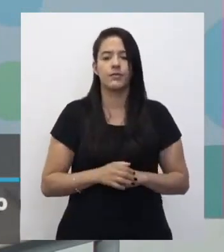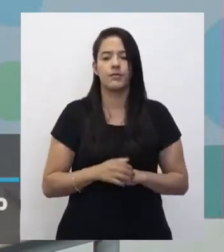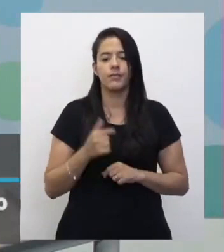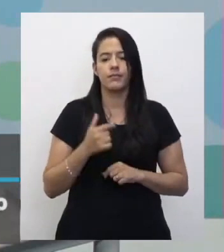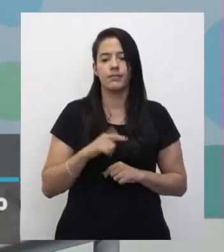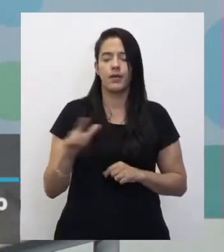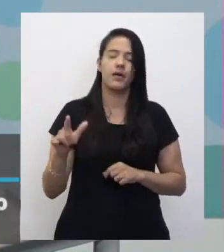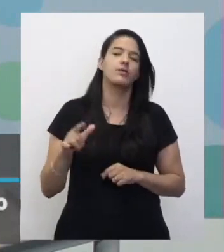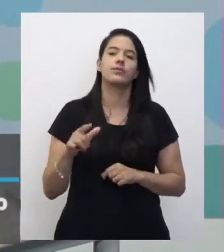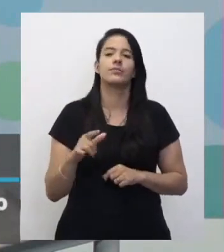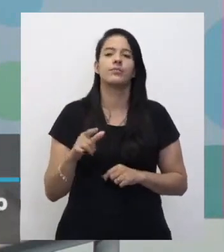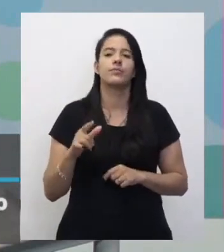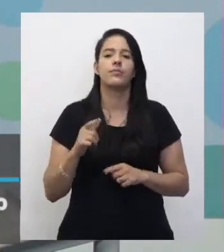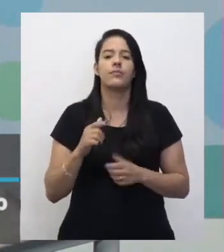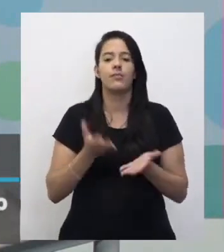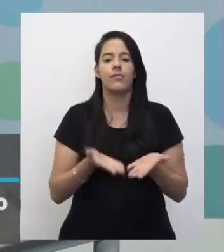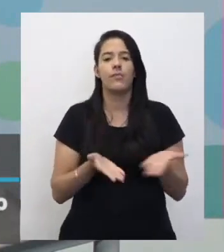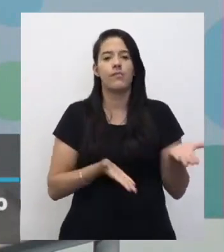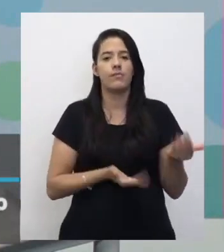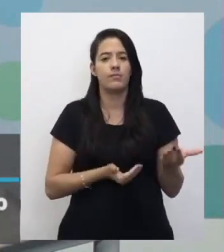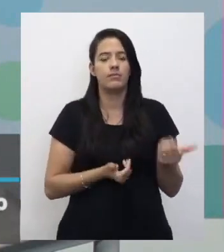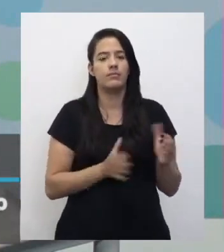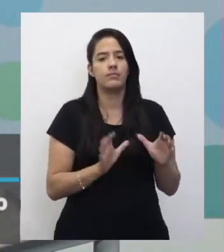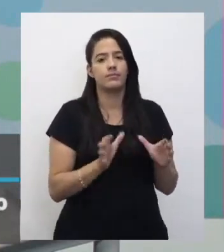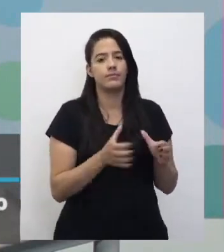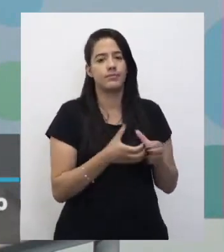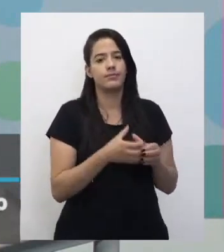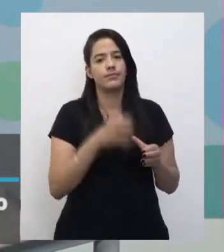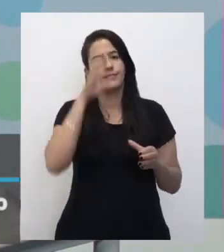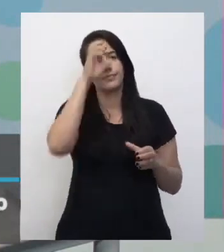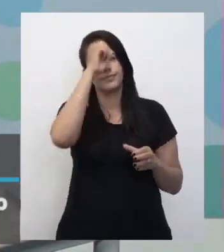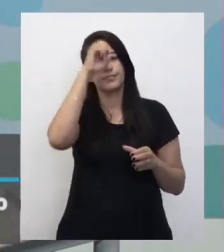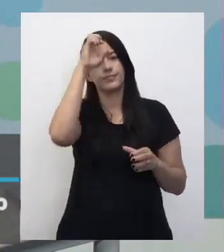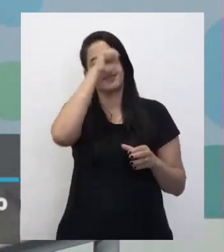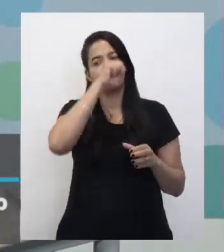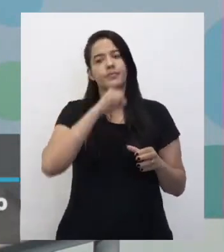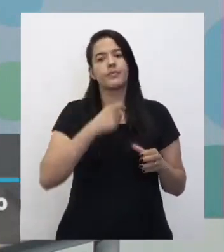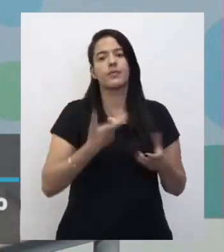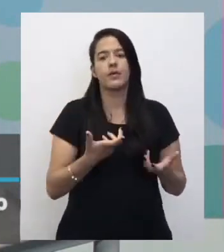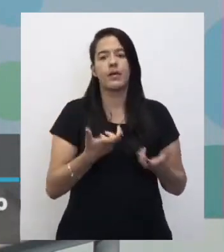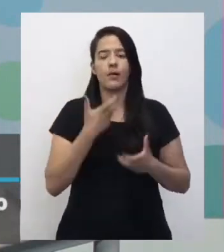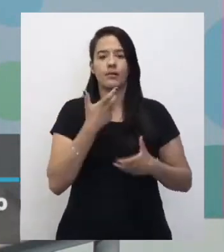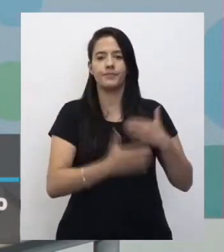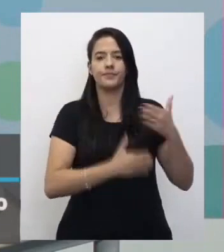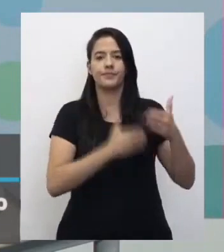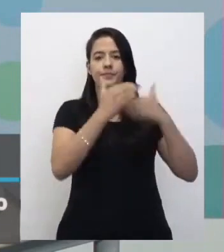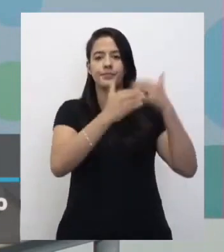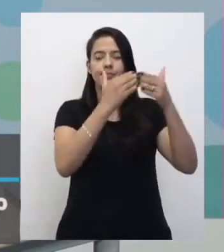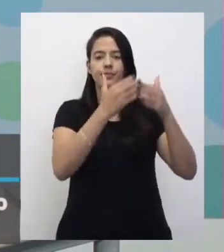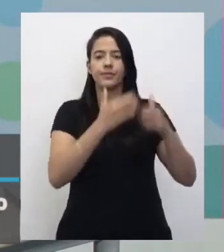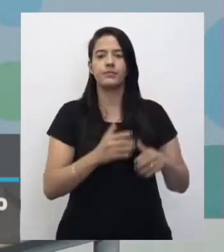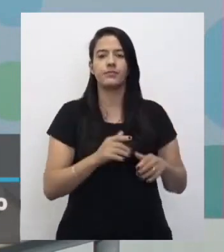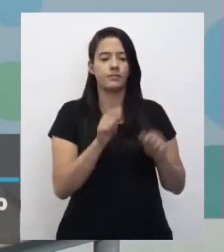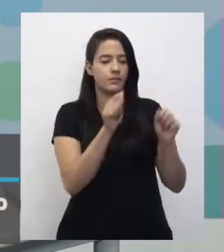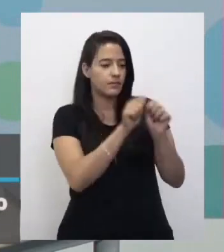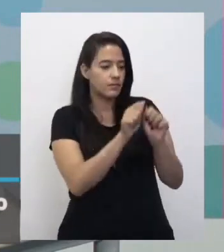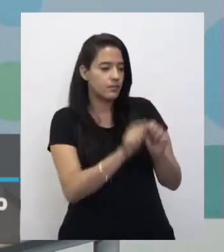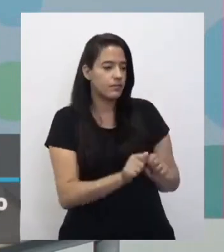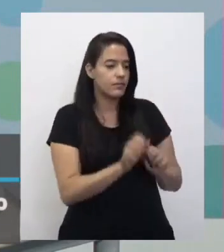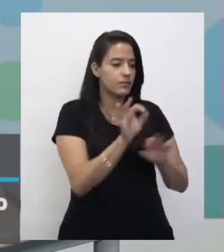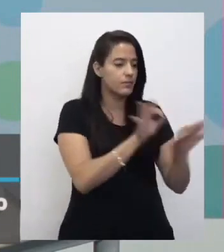assistência social a jovens na época, jovens aprendizes que gostariam de se tornar artesãos, né,